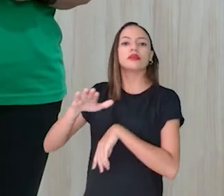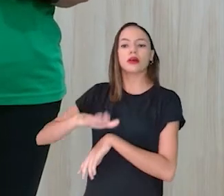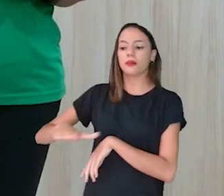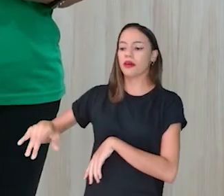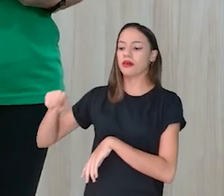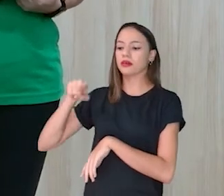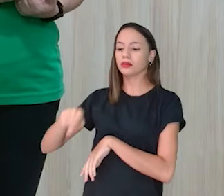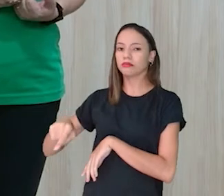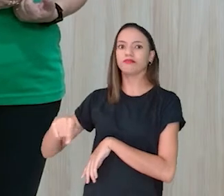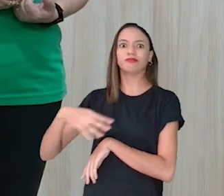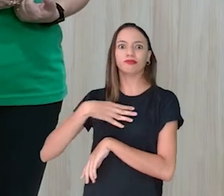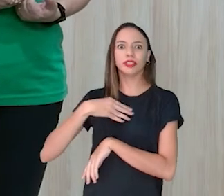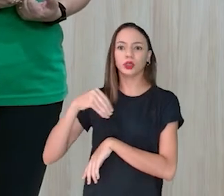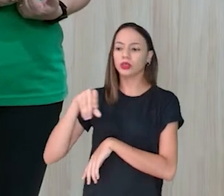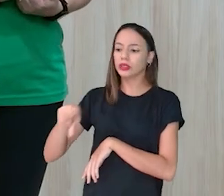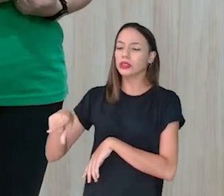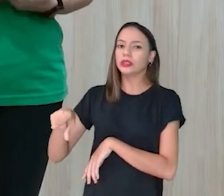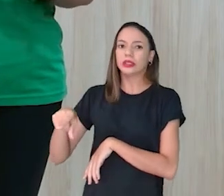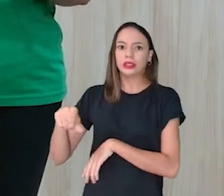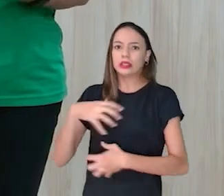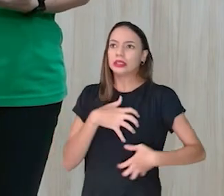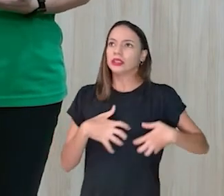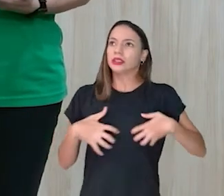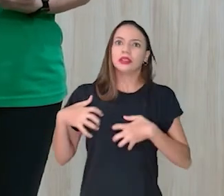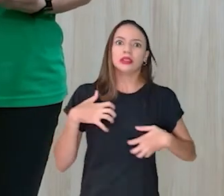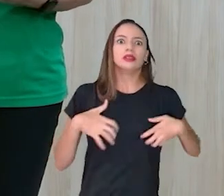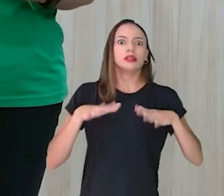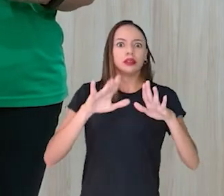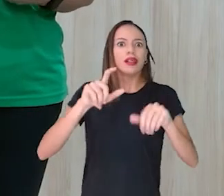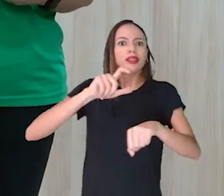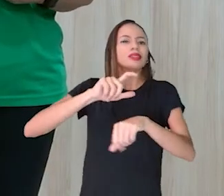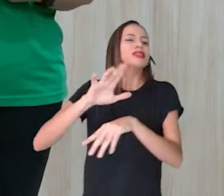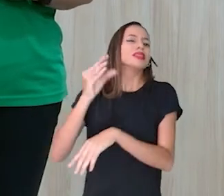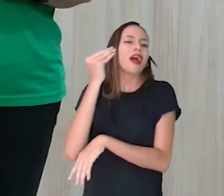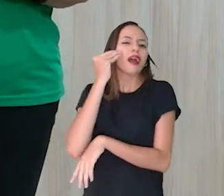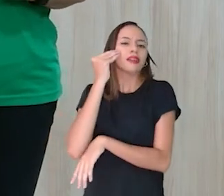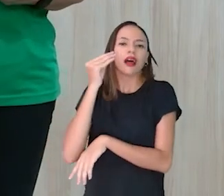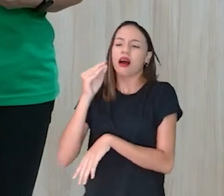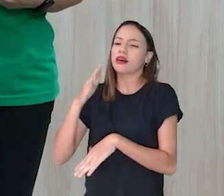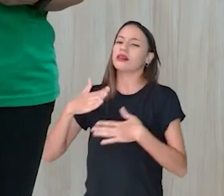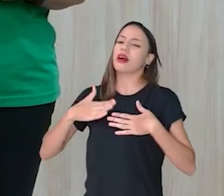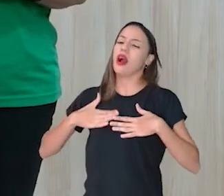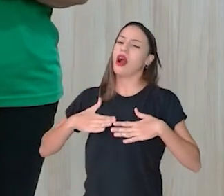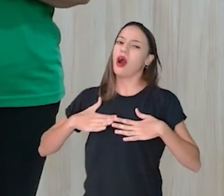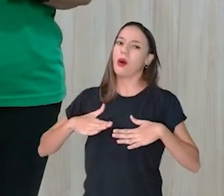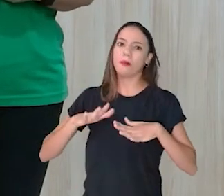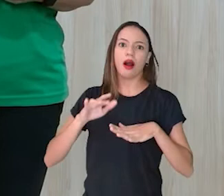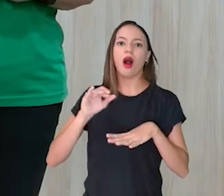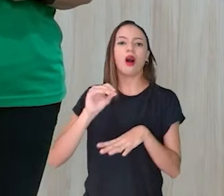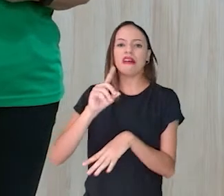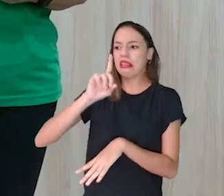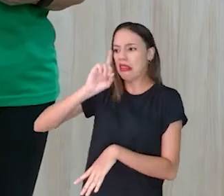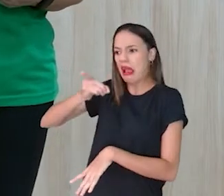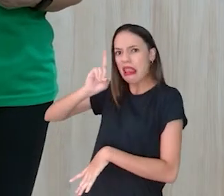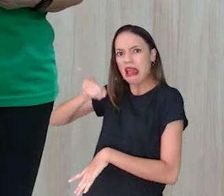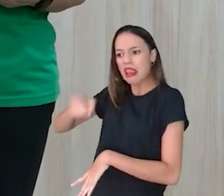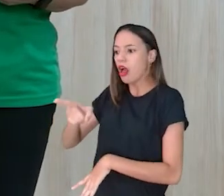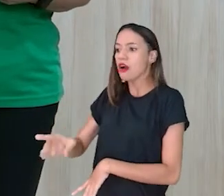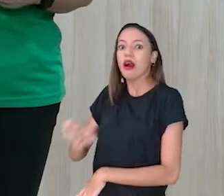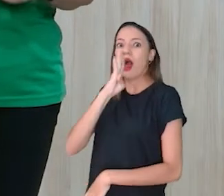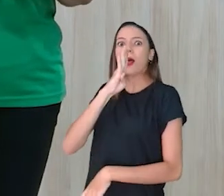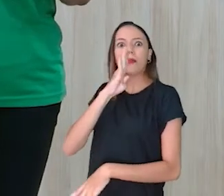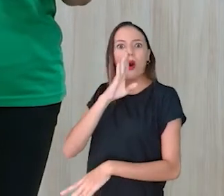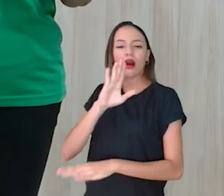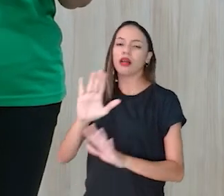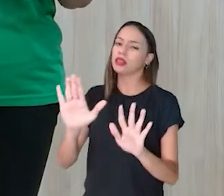esse momento de agitação e acalmá-lo, que não é mandando ficar quieto, que não é mandando calar a boca,